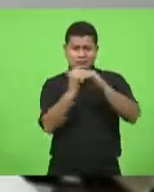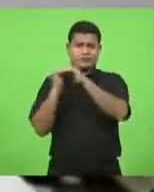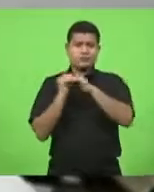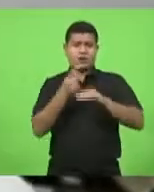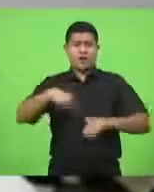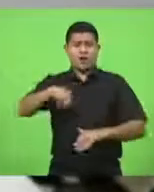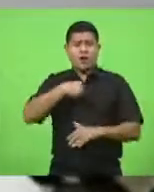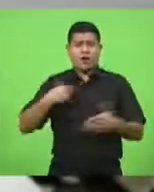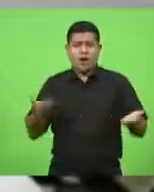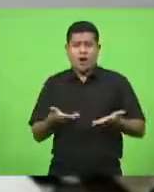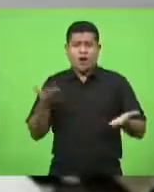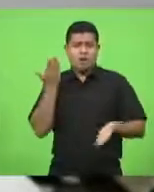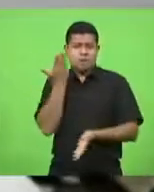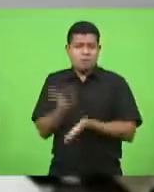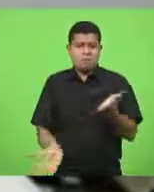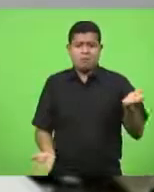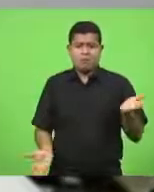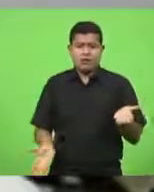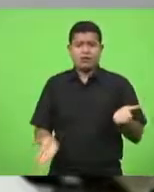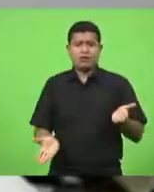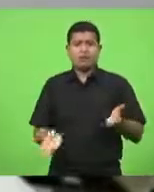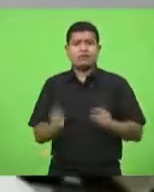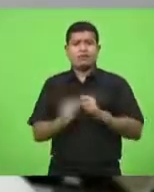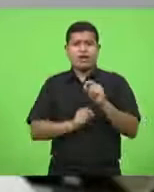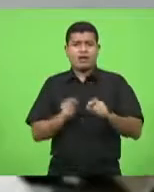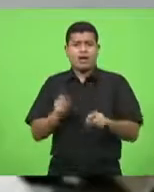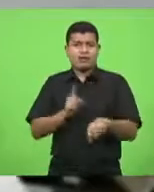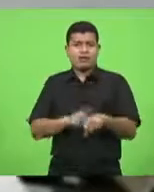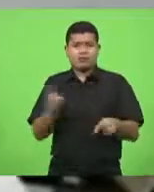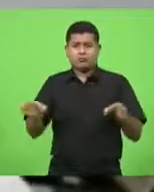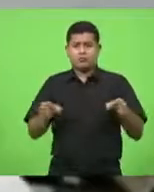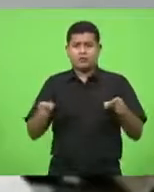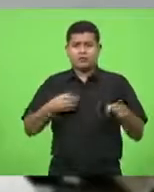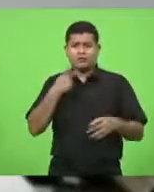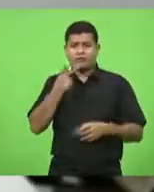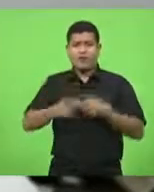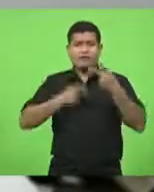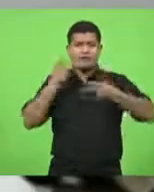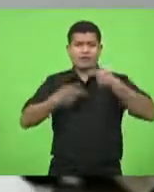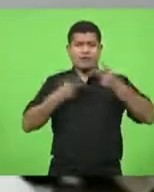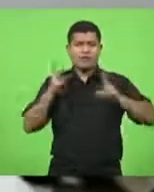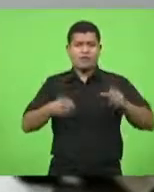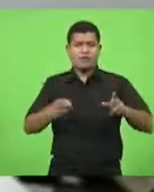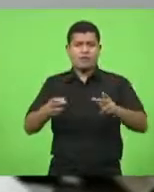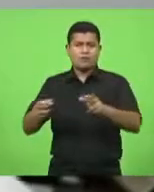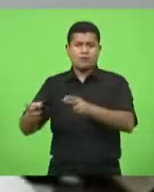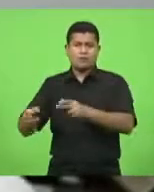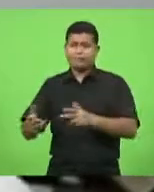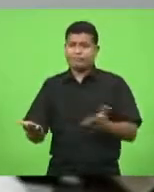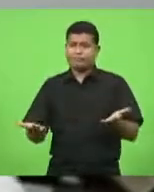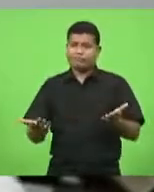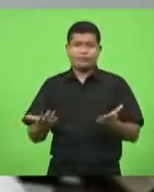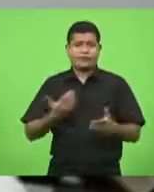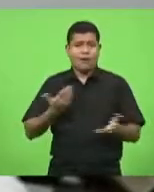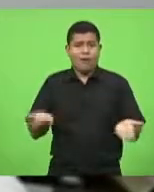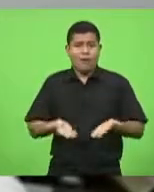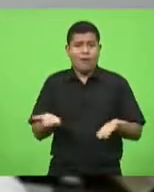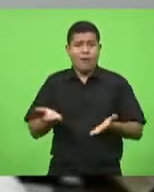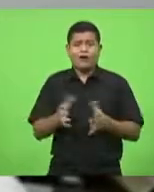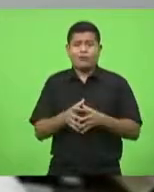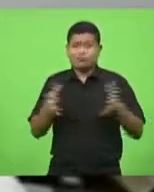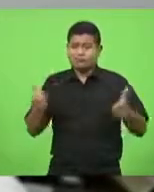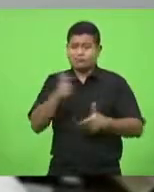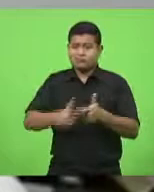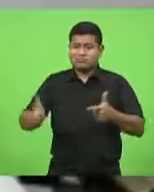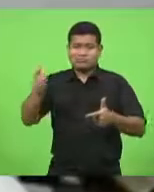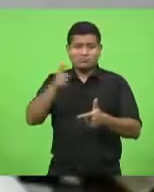tempo, tanto tempo, para falar só da mesma coisa. Esse é o grande problema, senhor presidente, senhores e